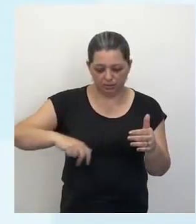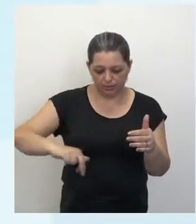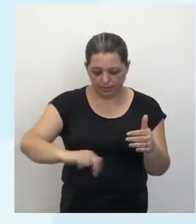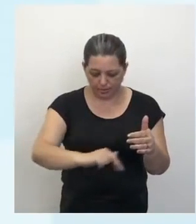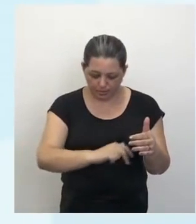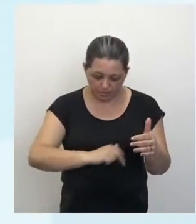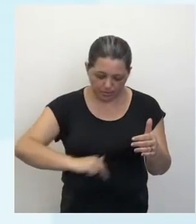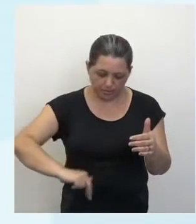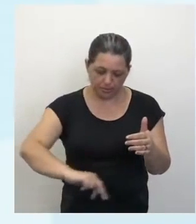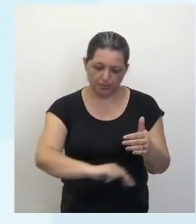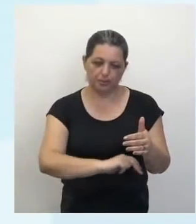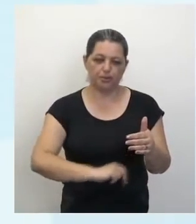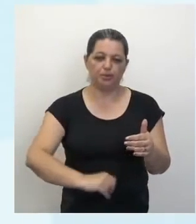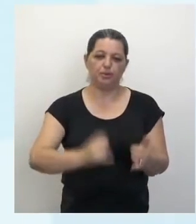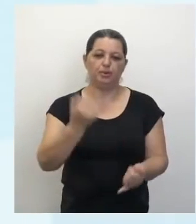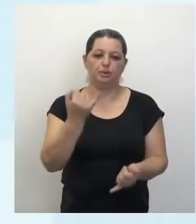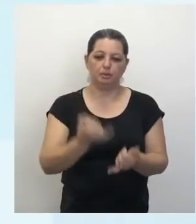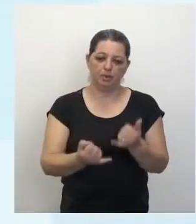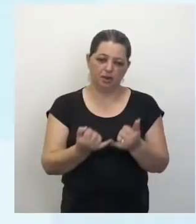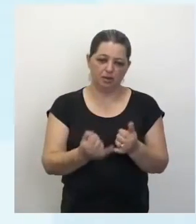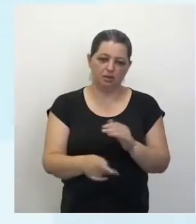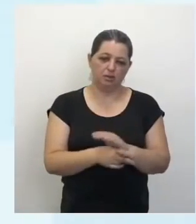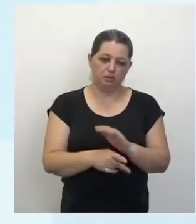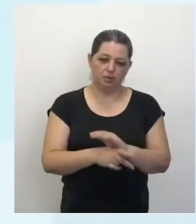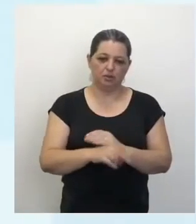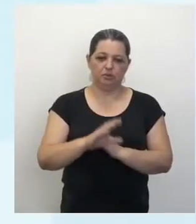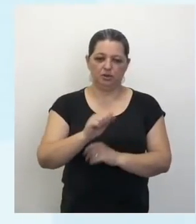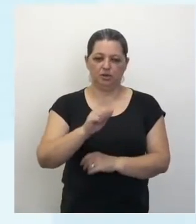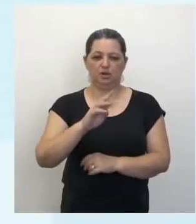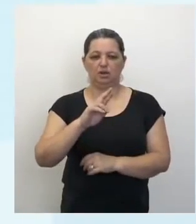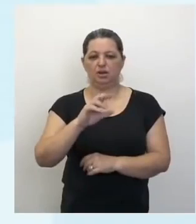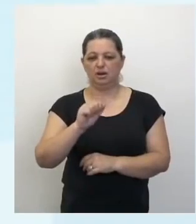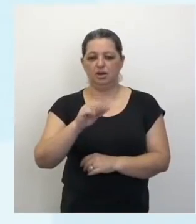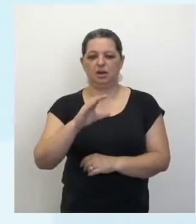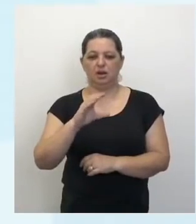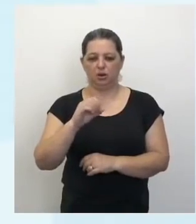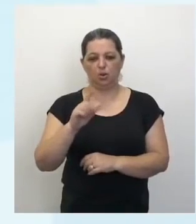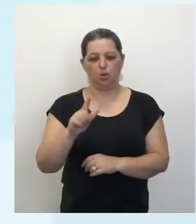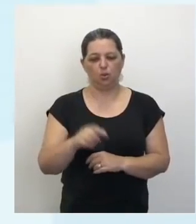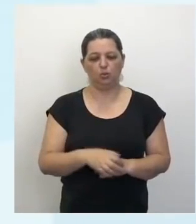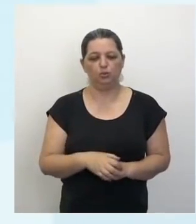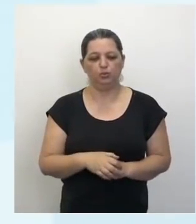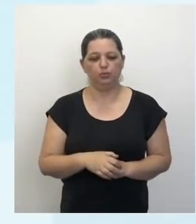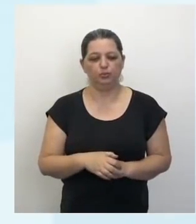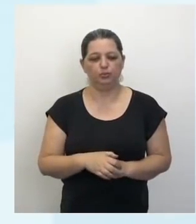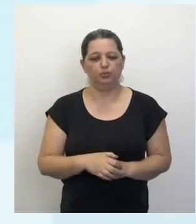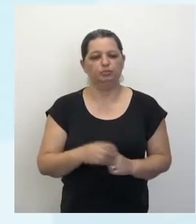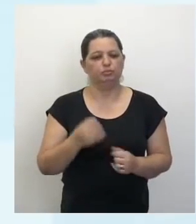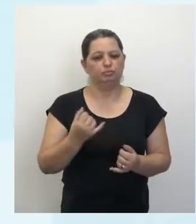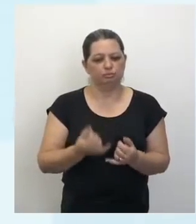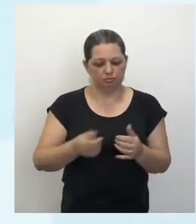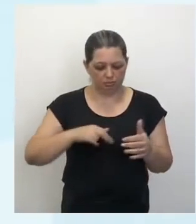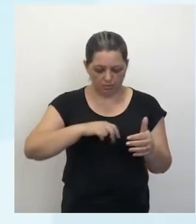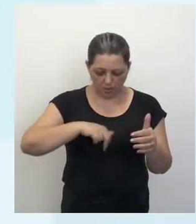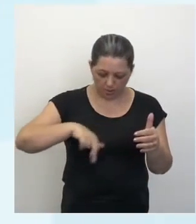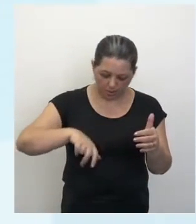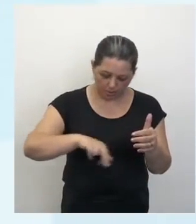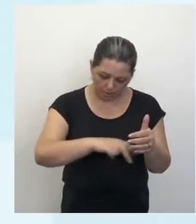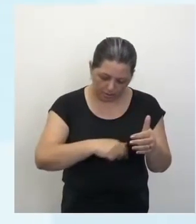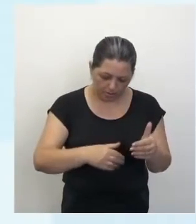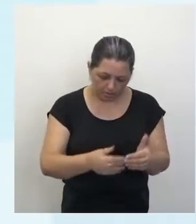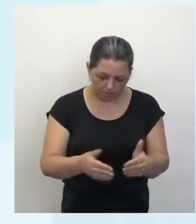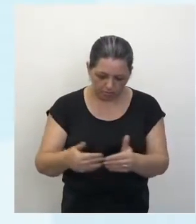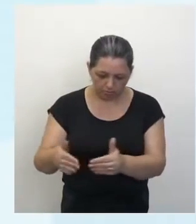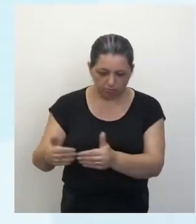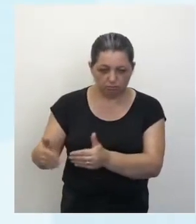uma concha de um caramujo. Nesse edifício circular, encontram-se aberturas orientadas de modo a